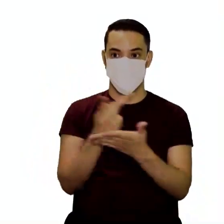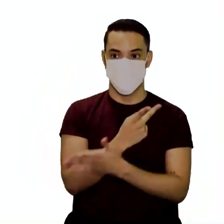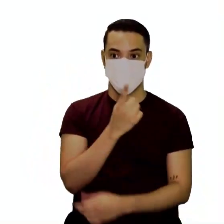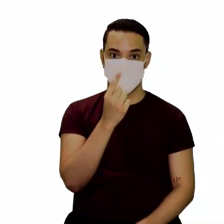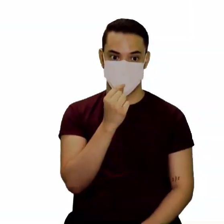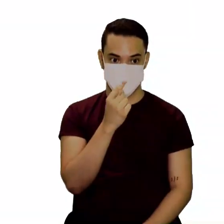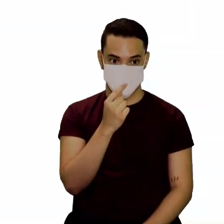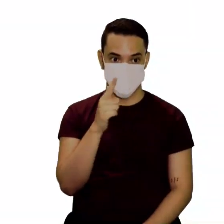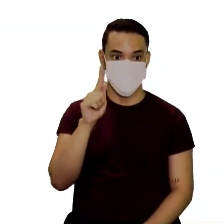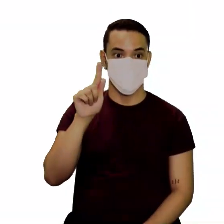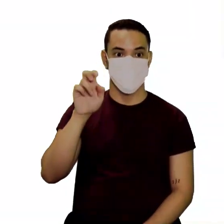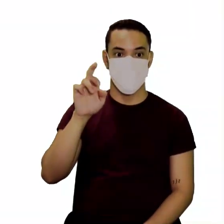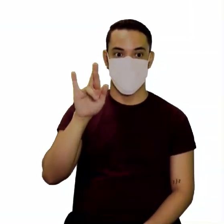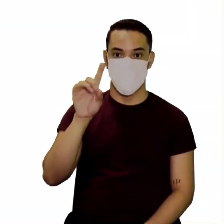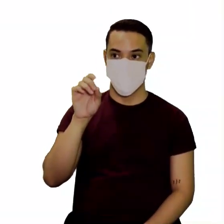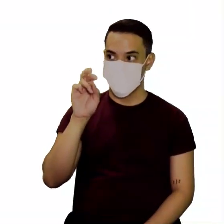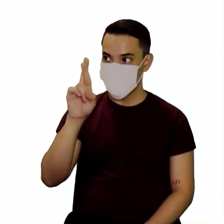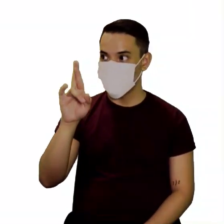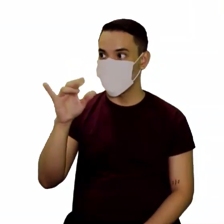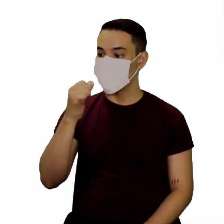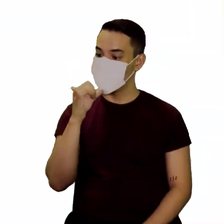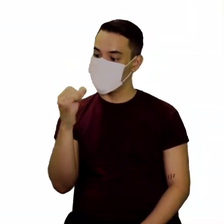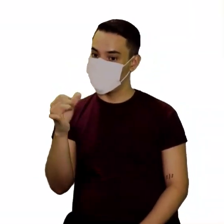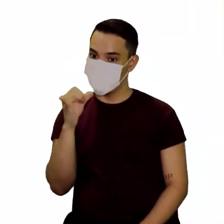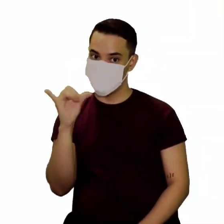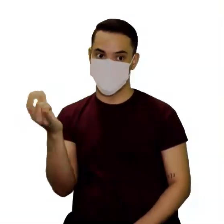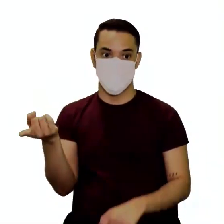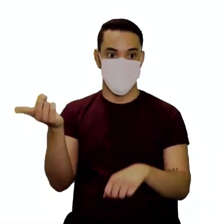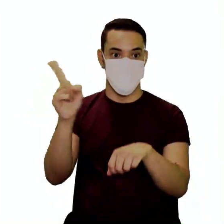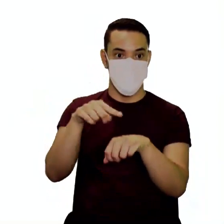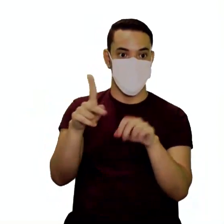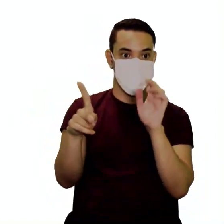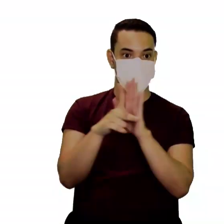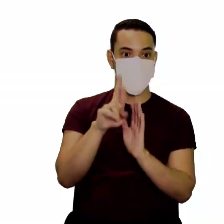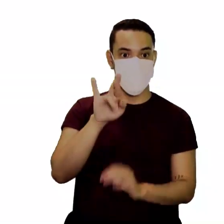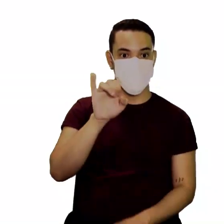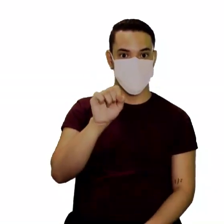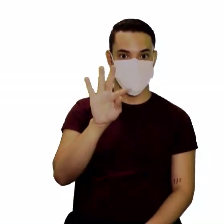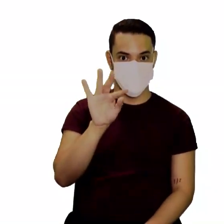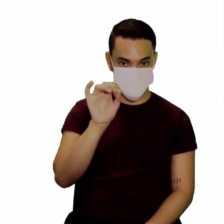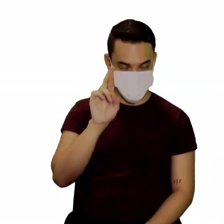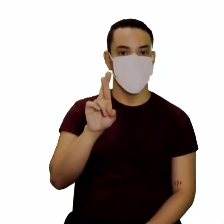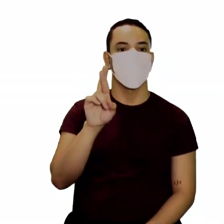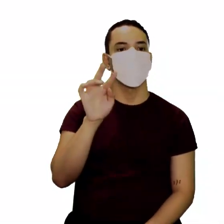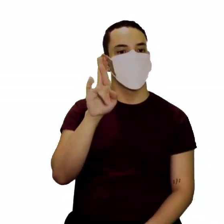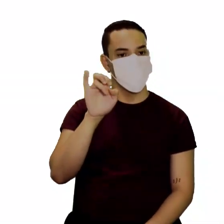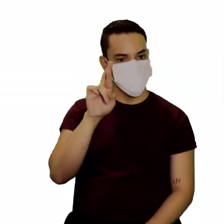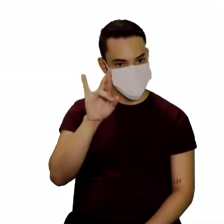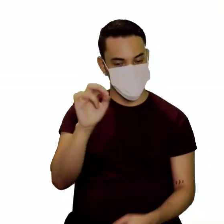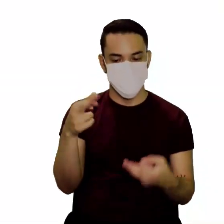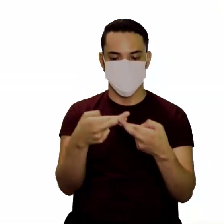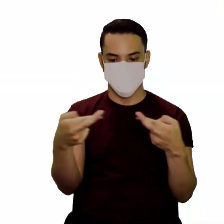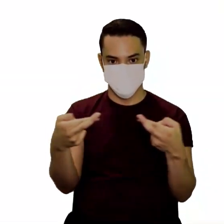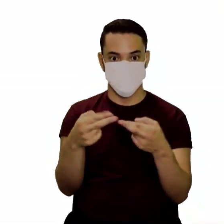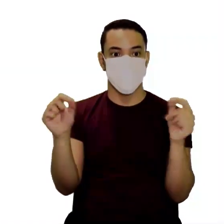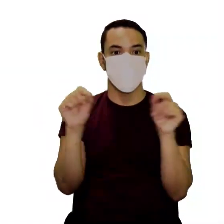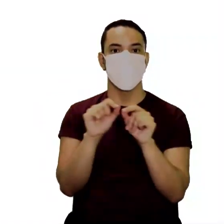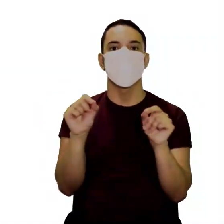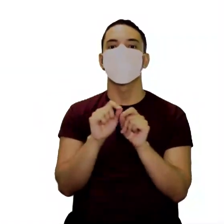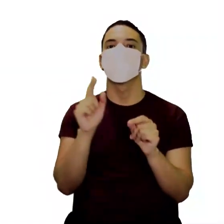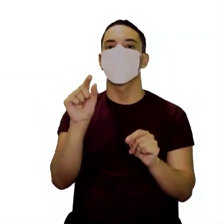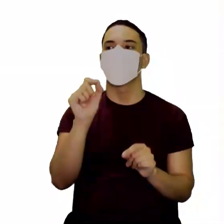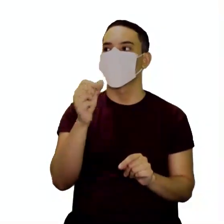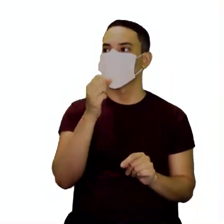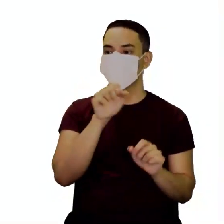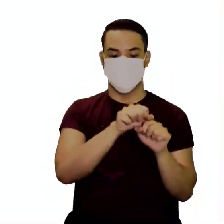O gerador, ele fornece energia elétrica para o resistor. O resistor aquece e faz o quê?